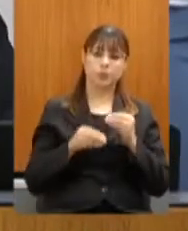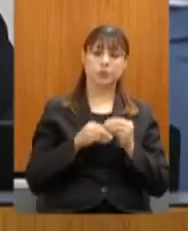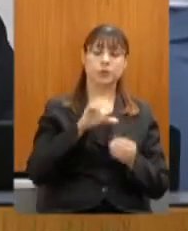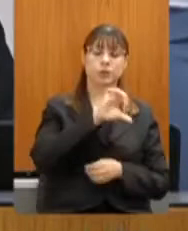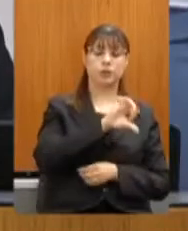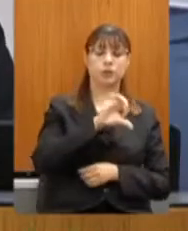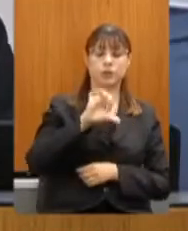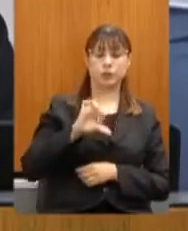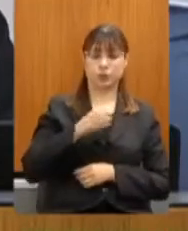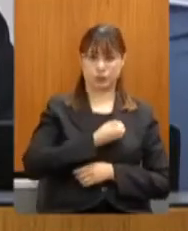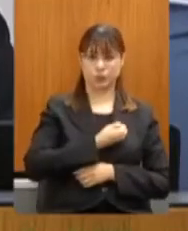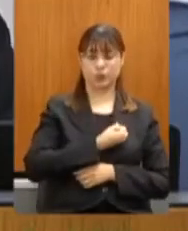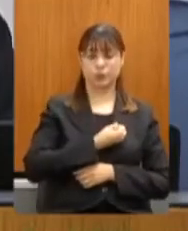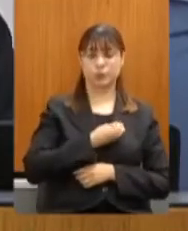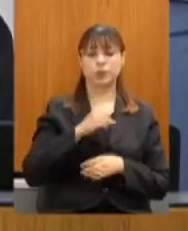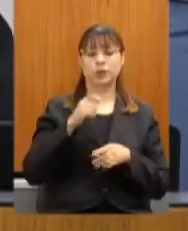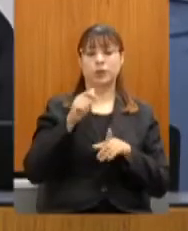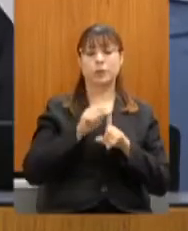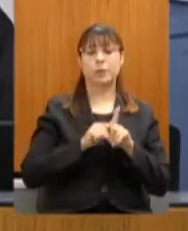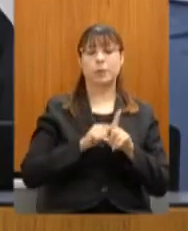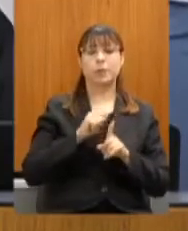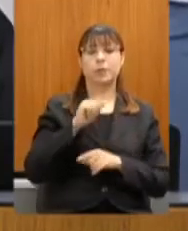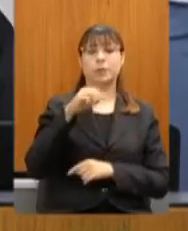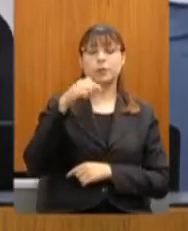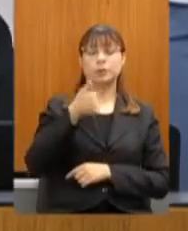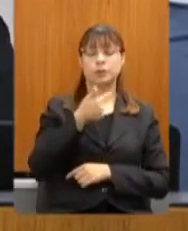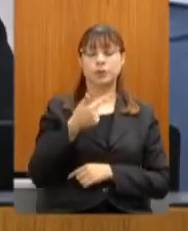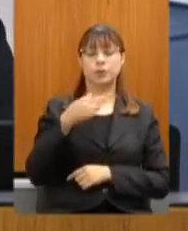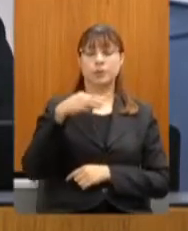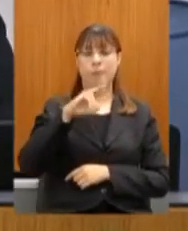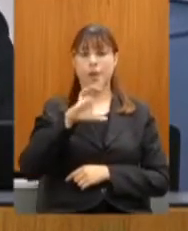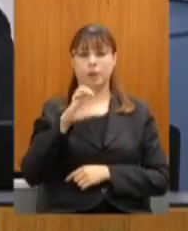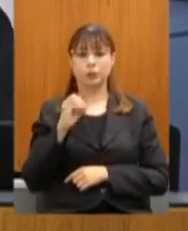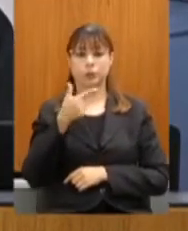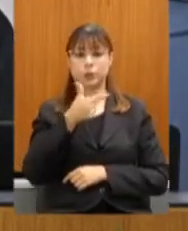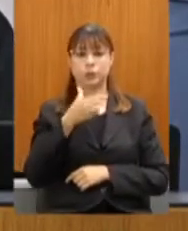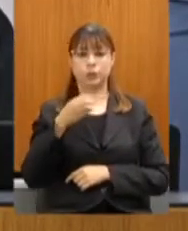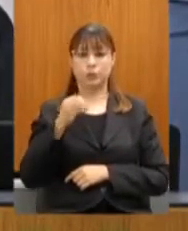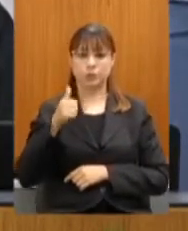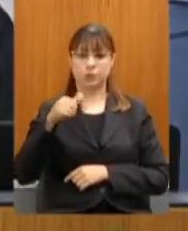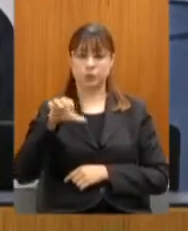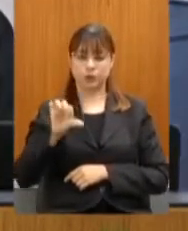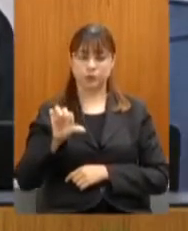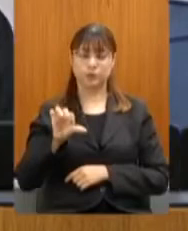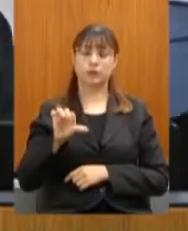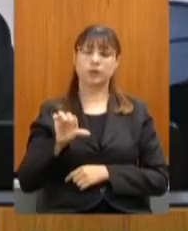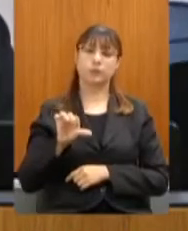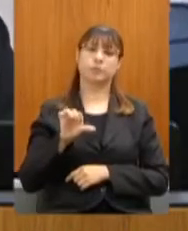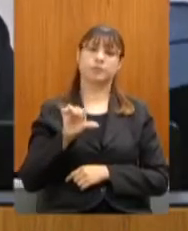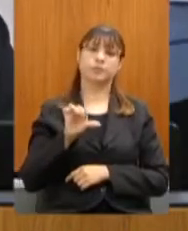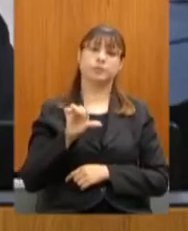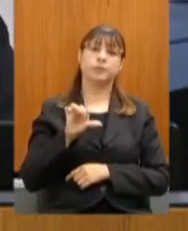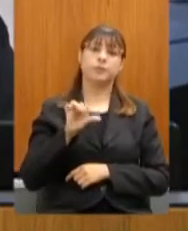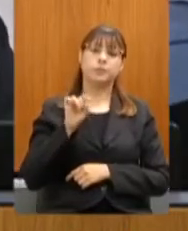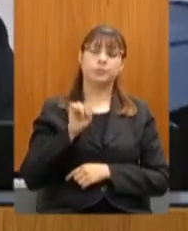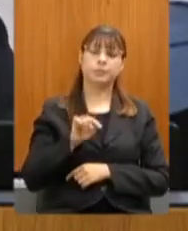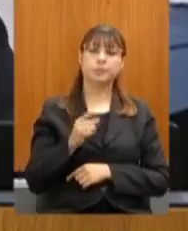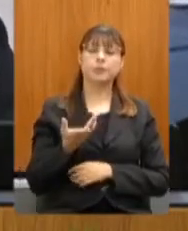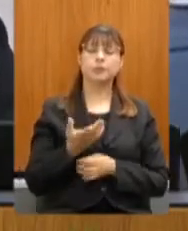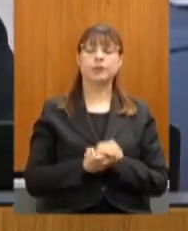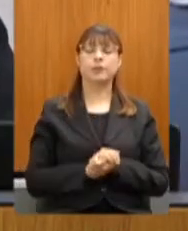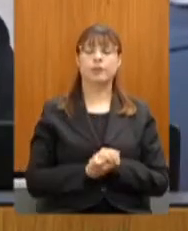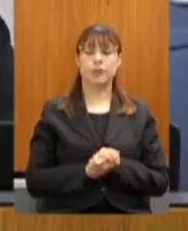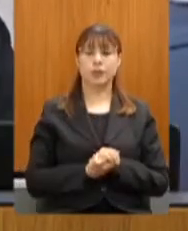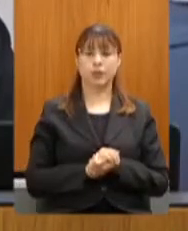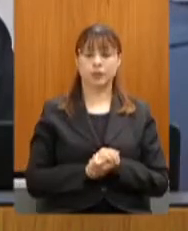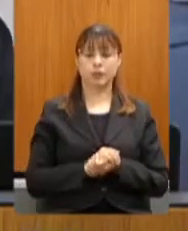99, de 12 de março de 2019. Por ele, os secretários de Estado e dirigentes de